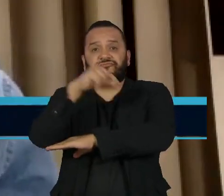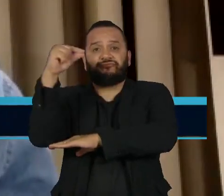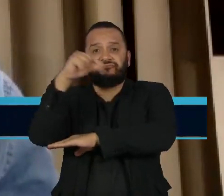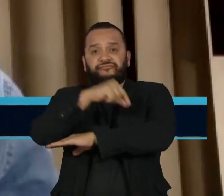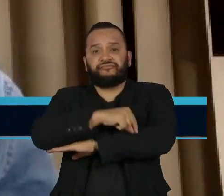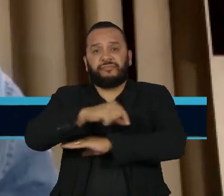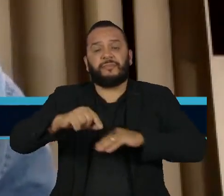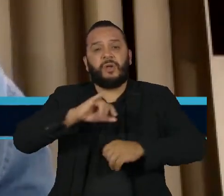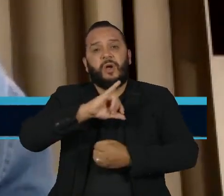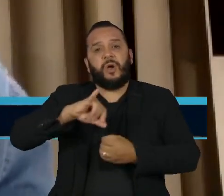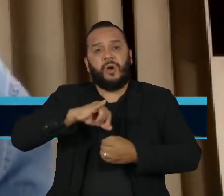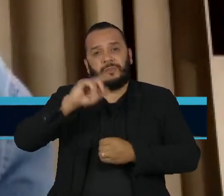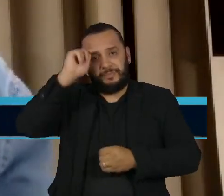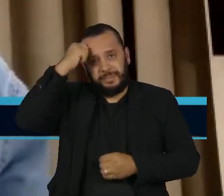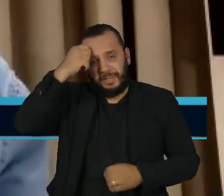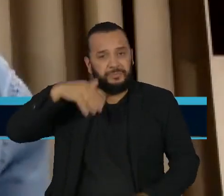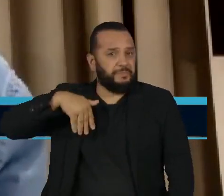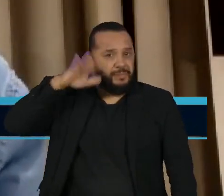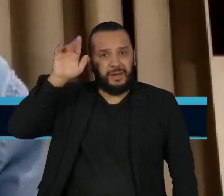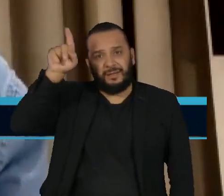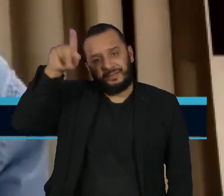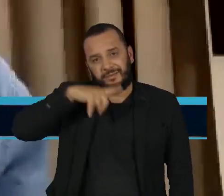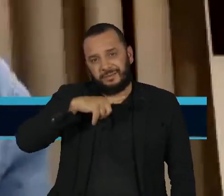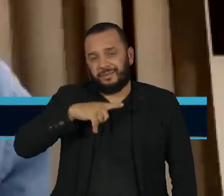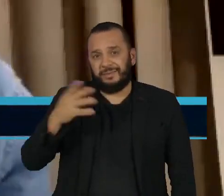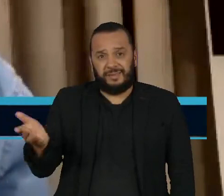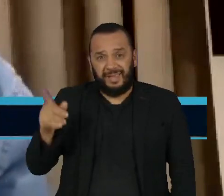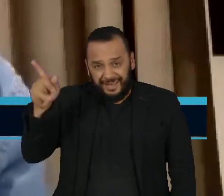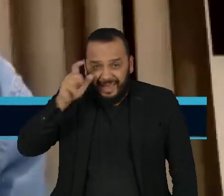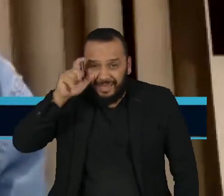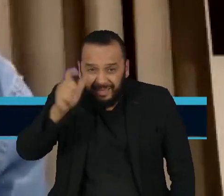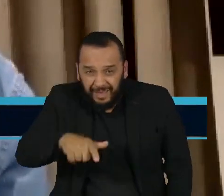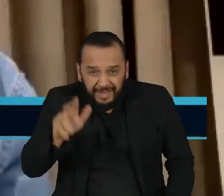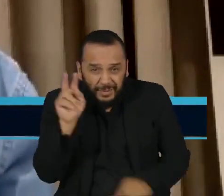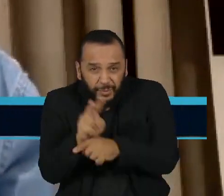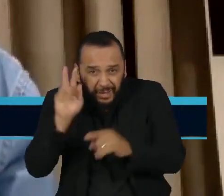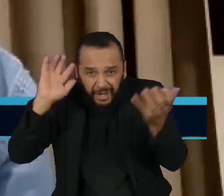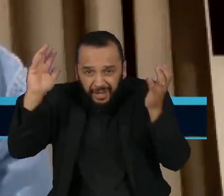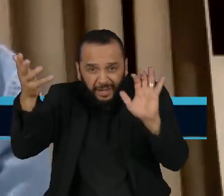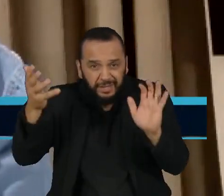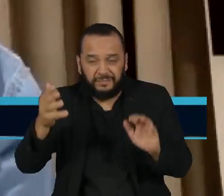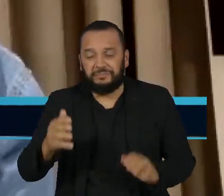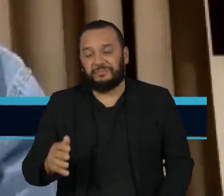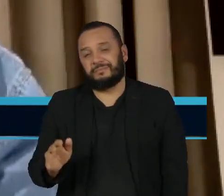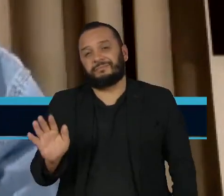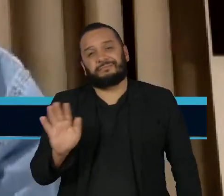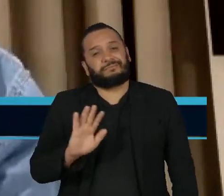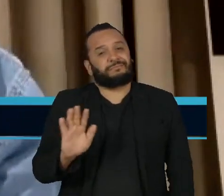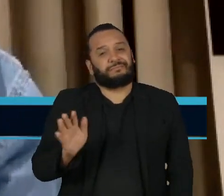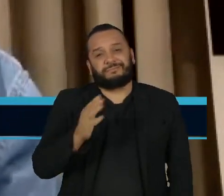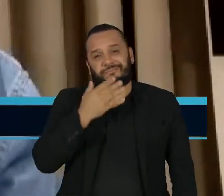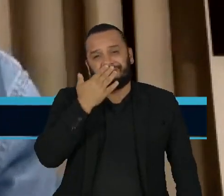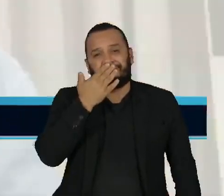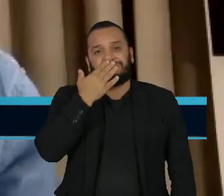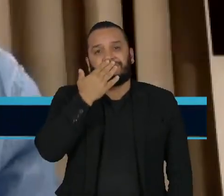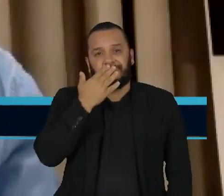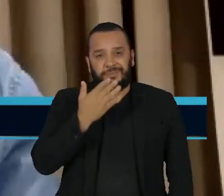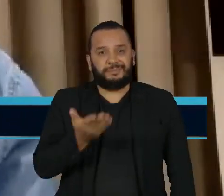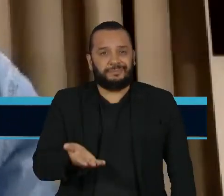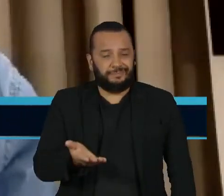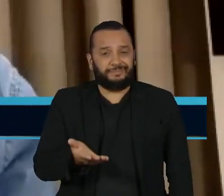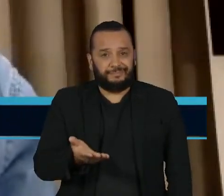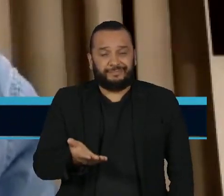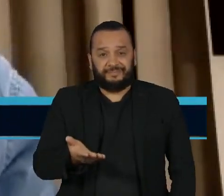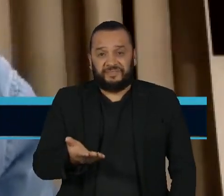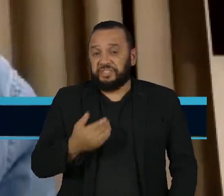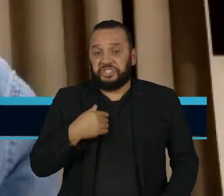é um país que não vai ter o interesse necessário nem a dedicação para que a gente faça o que precisa ser feito, que é